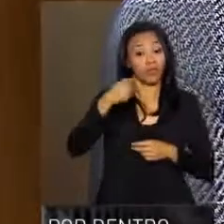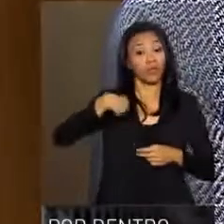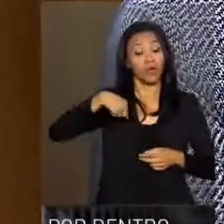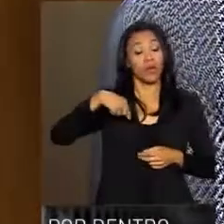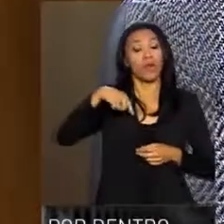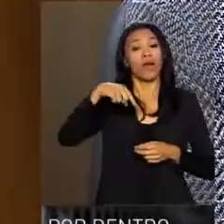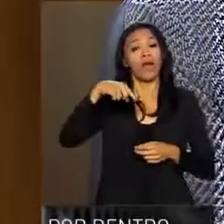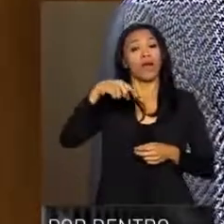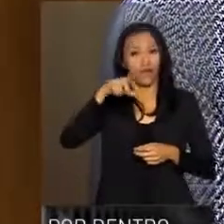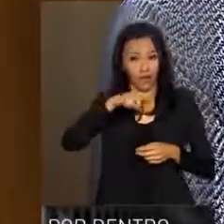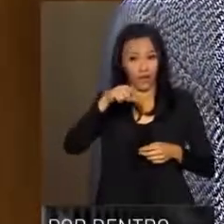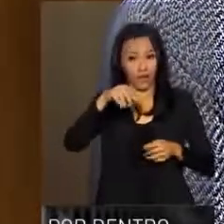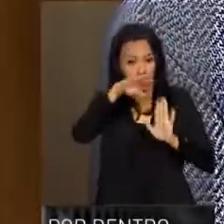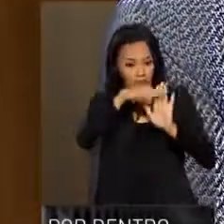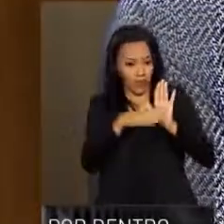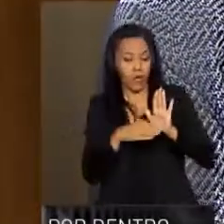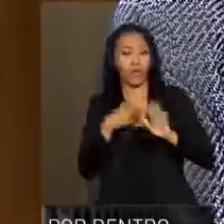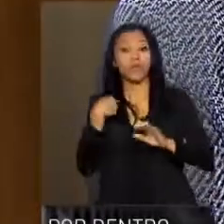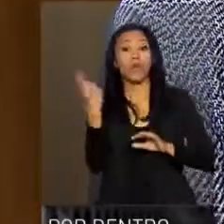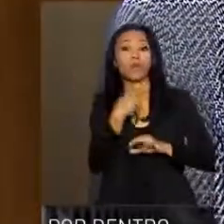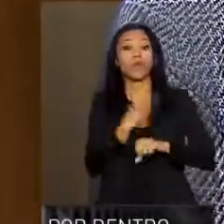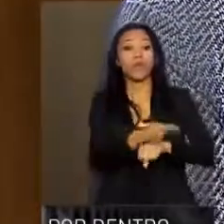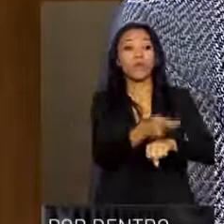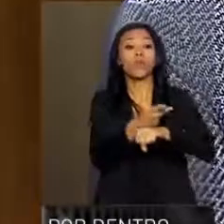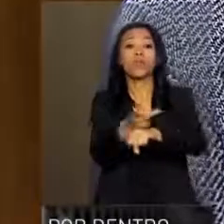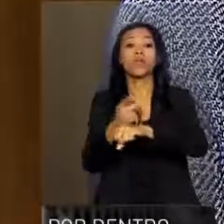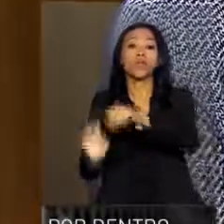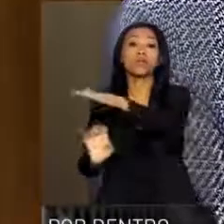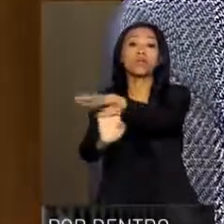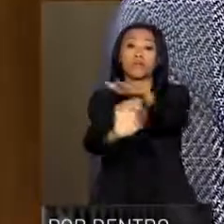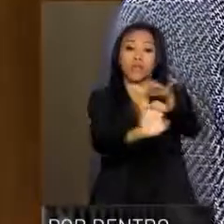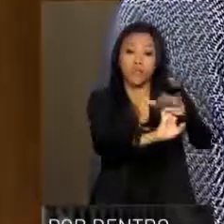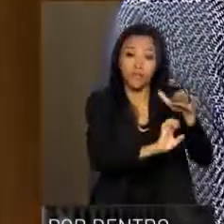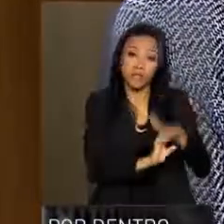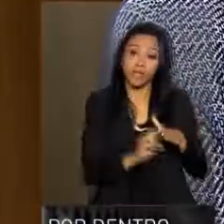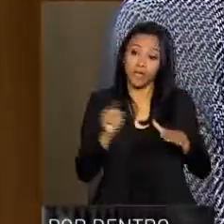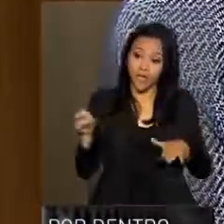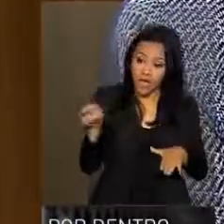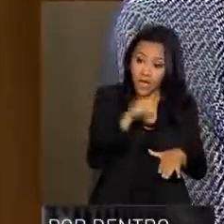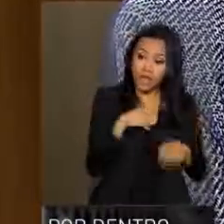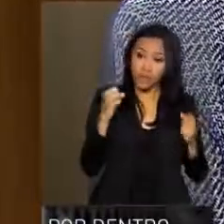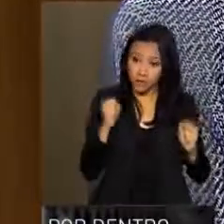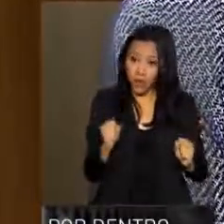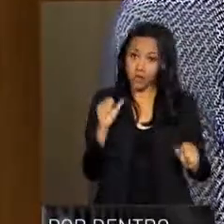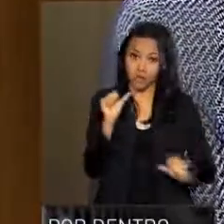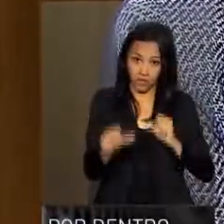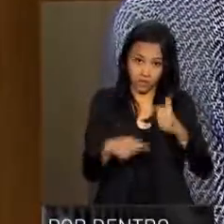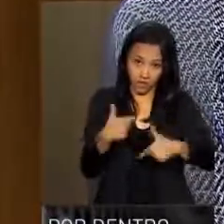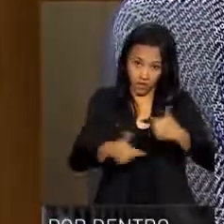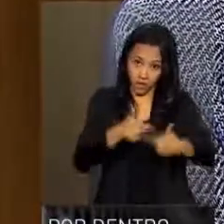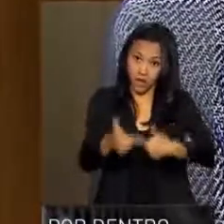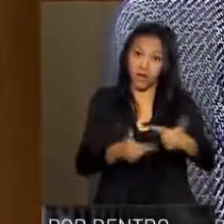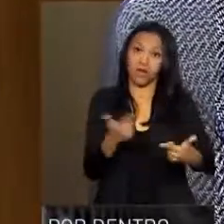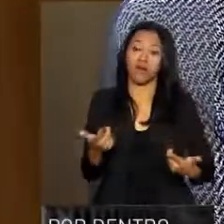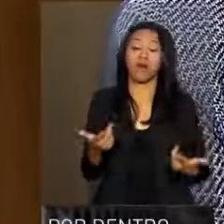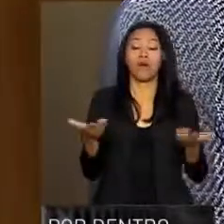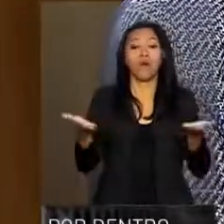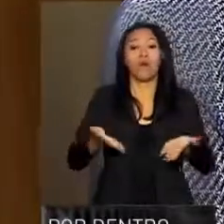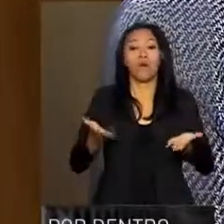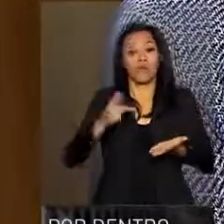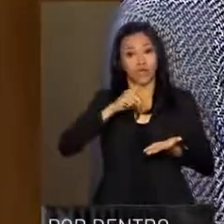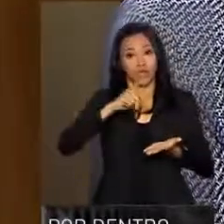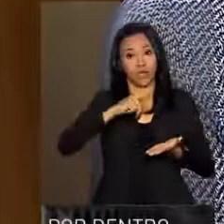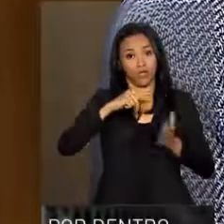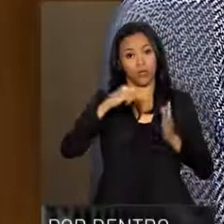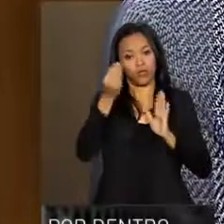buscando as empresas para que elas possam trabalhar isso fazer isso nós temos hoje um programa dentro